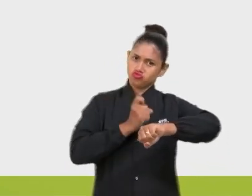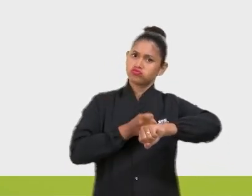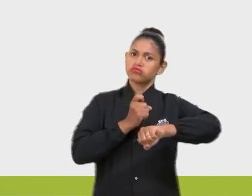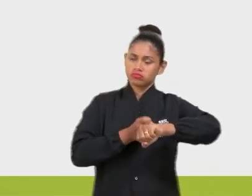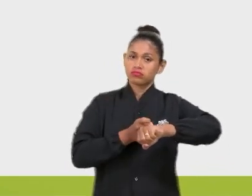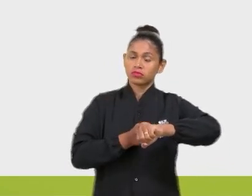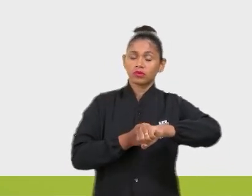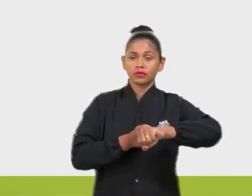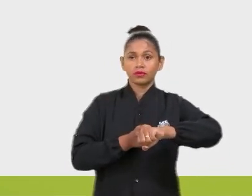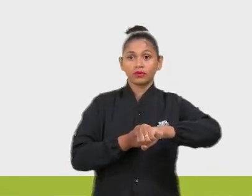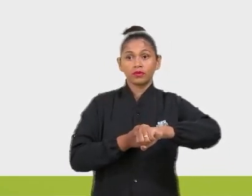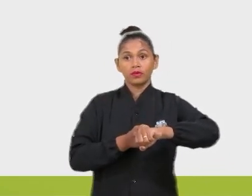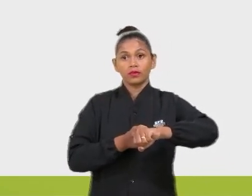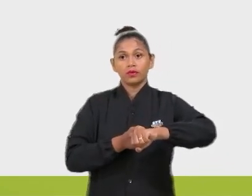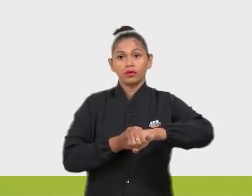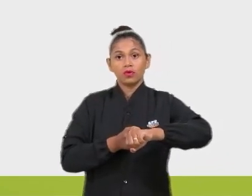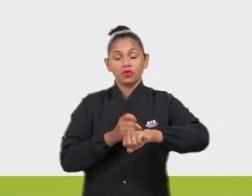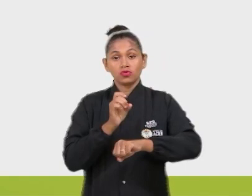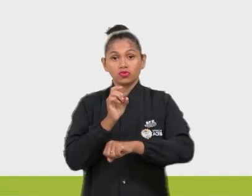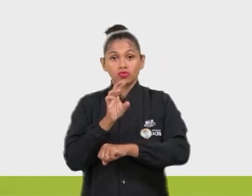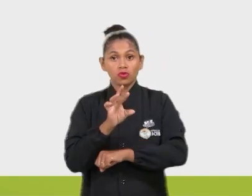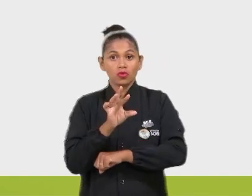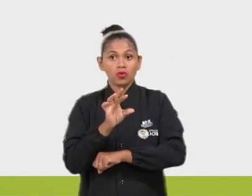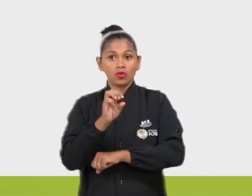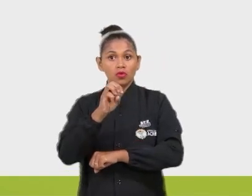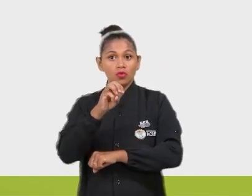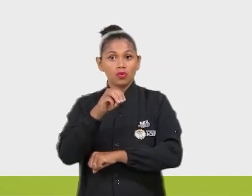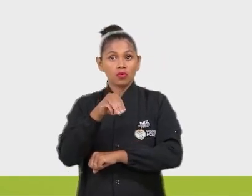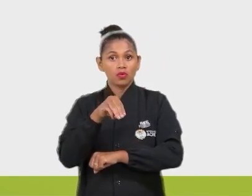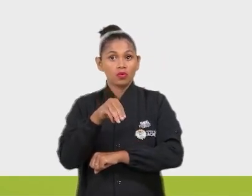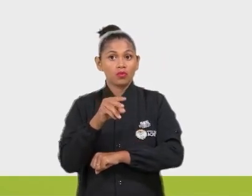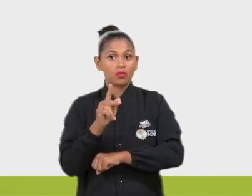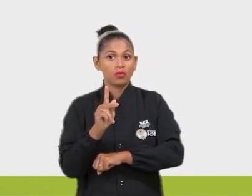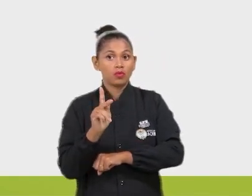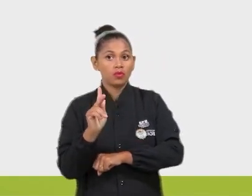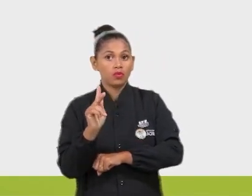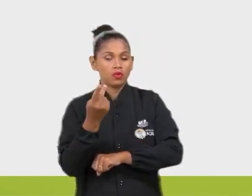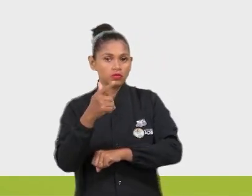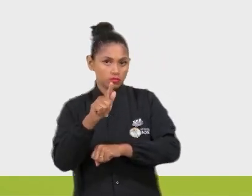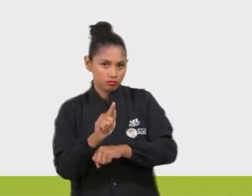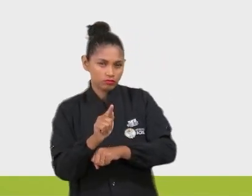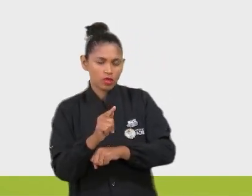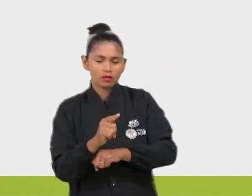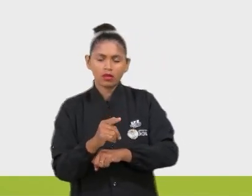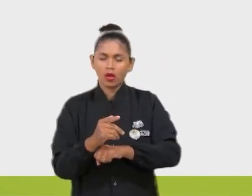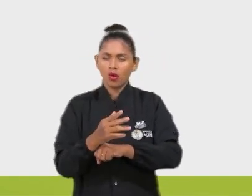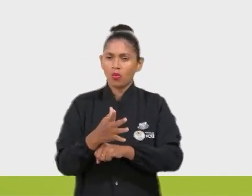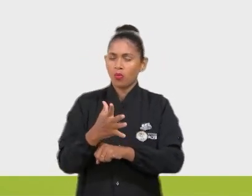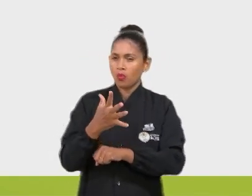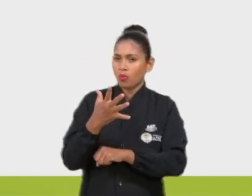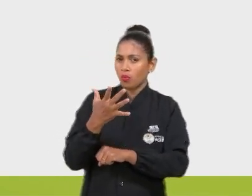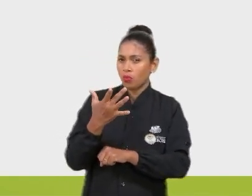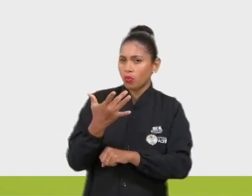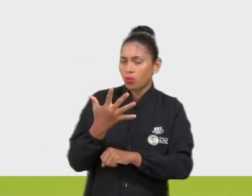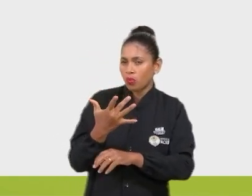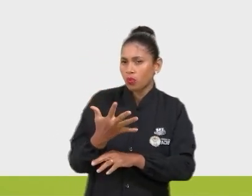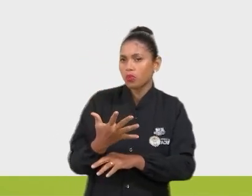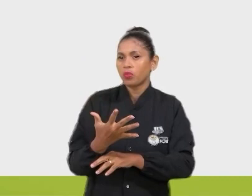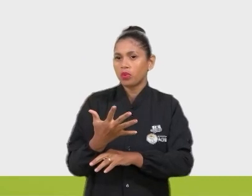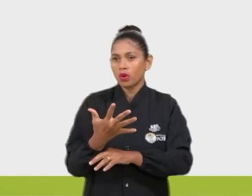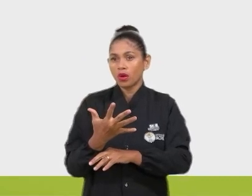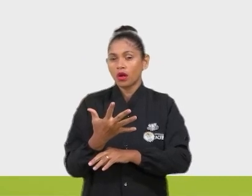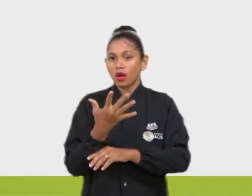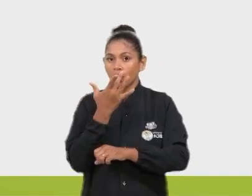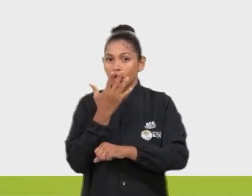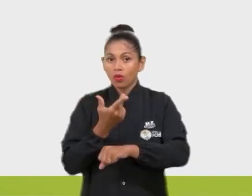mercúrio, tá? Eles vão ter uma característica aí, um brilho, e a maioria apresenta coloração prateada.